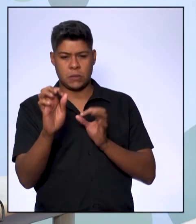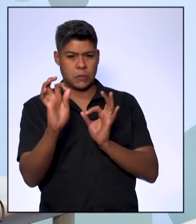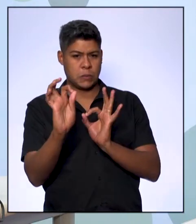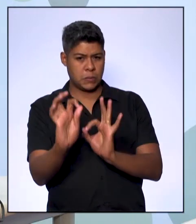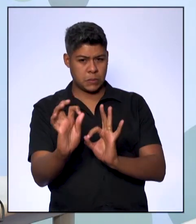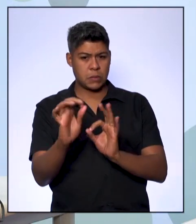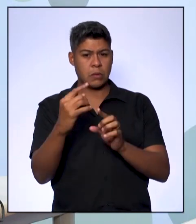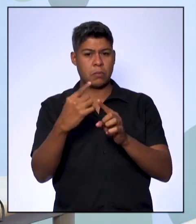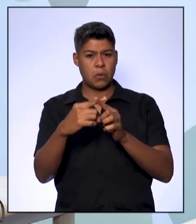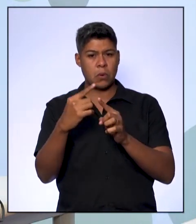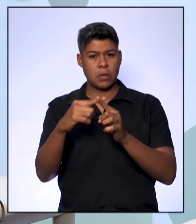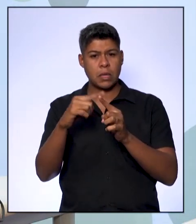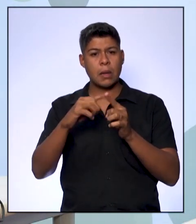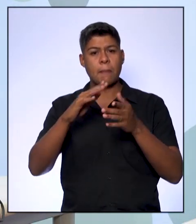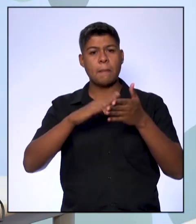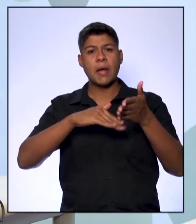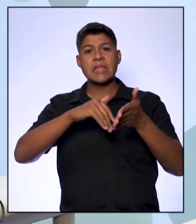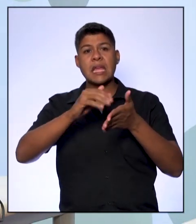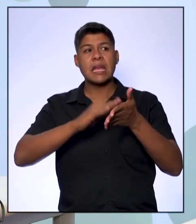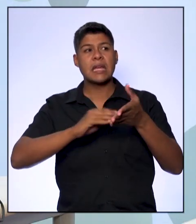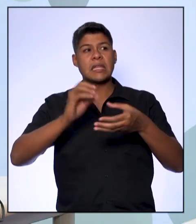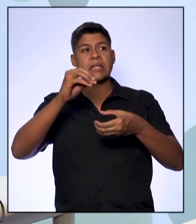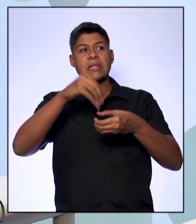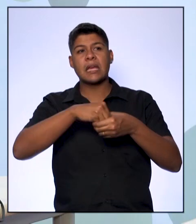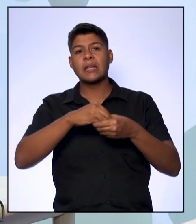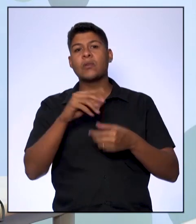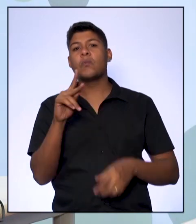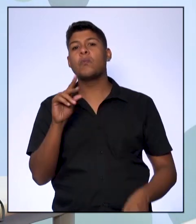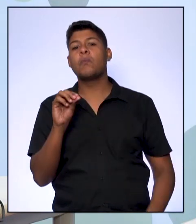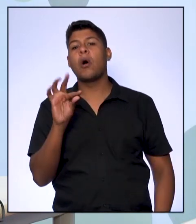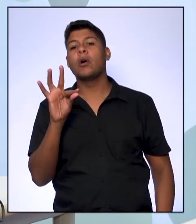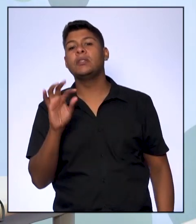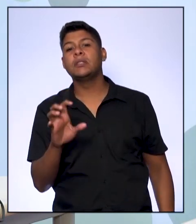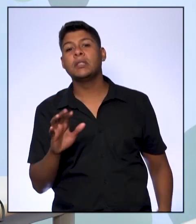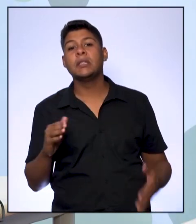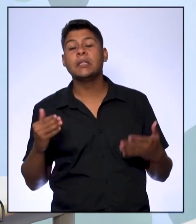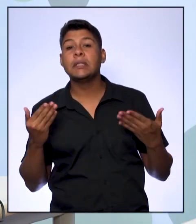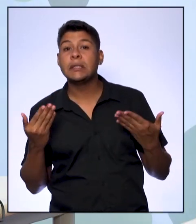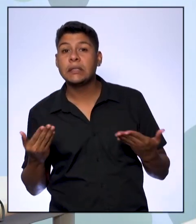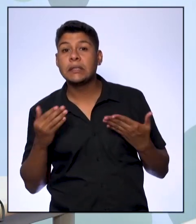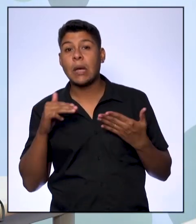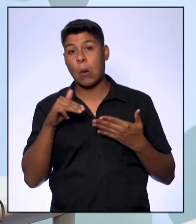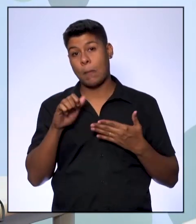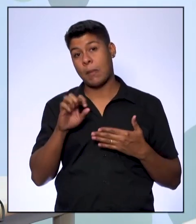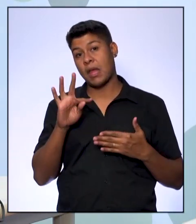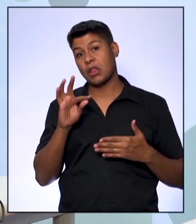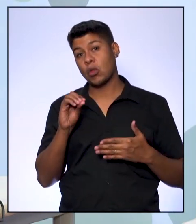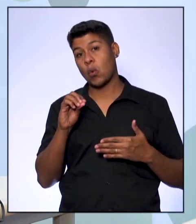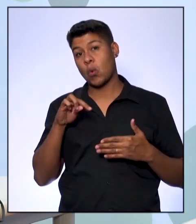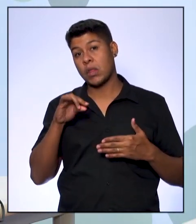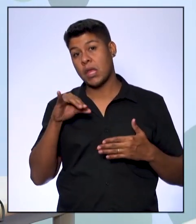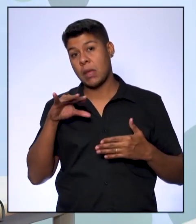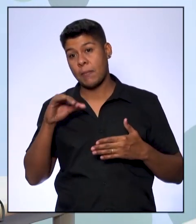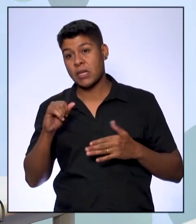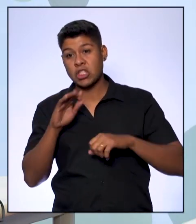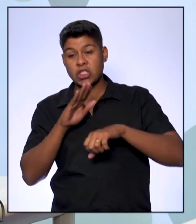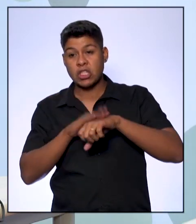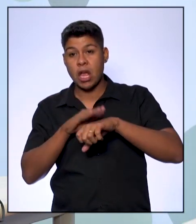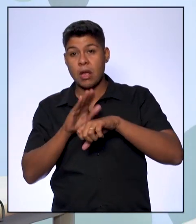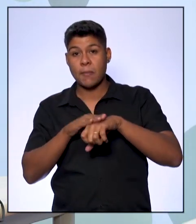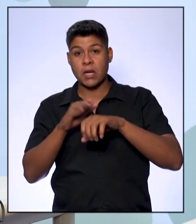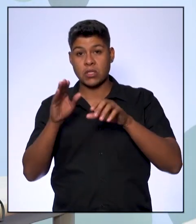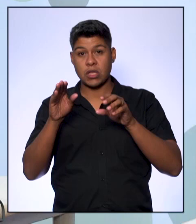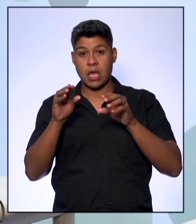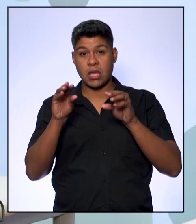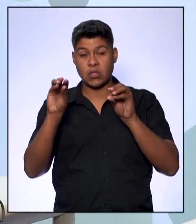porque a manteiga está dentro do pote então essa metonímia nós chamamos que ela aconteceu o que eu